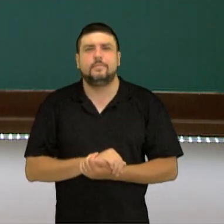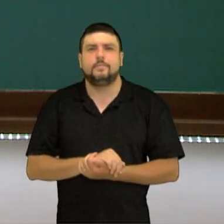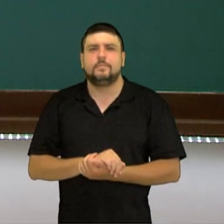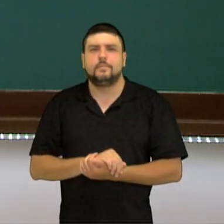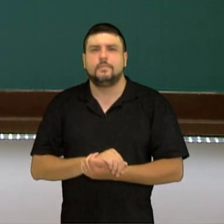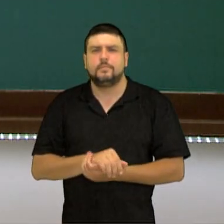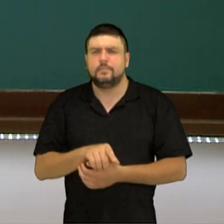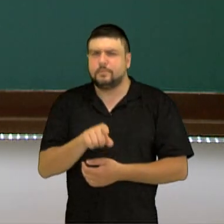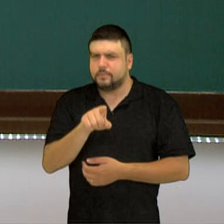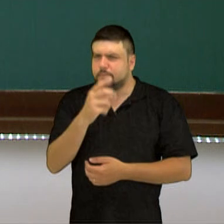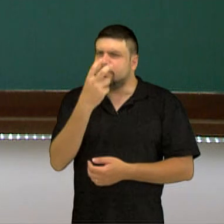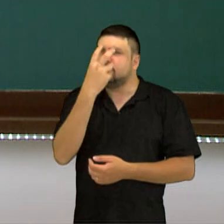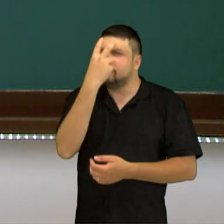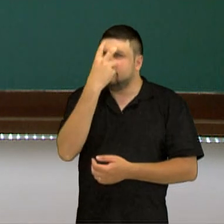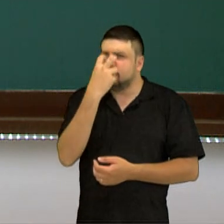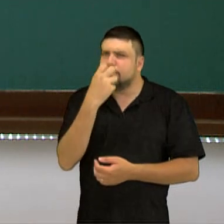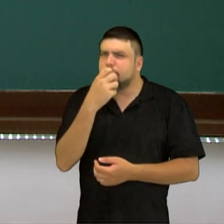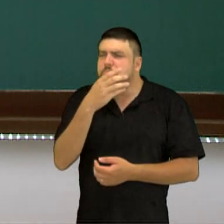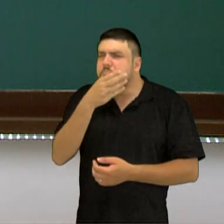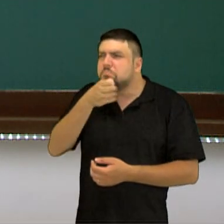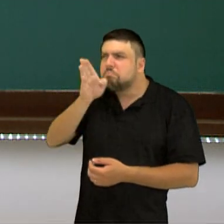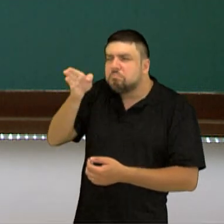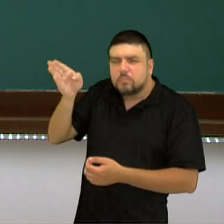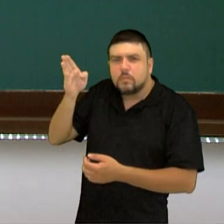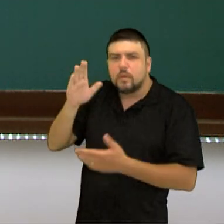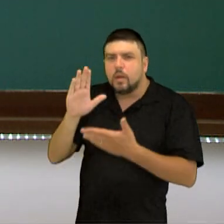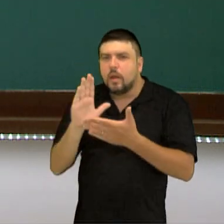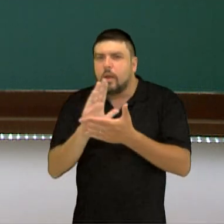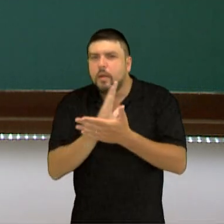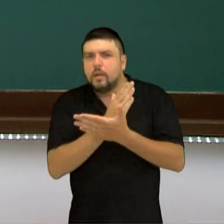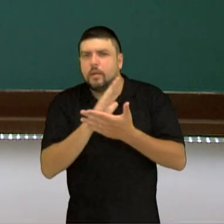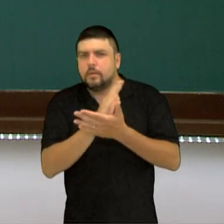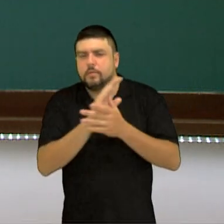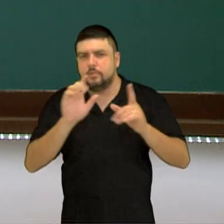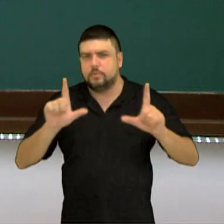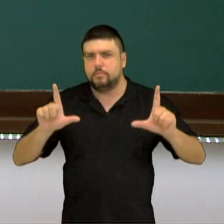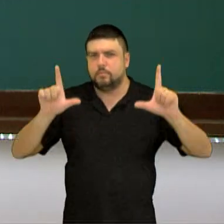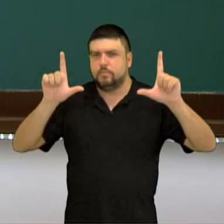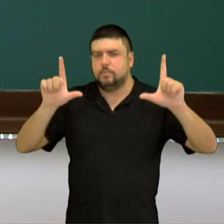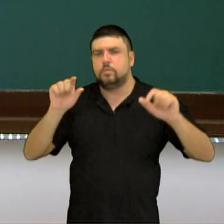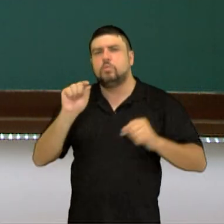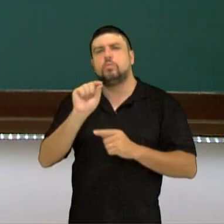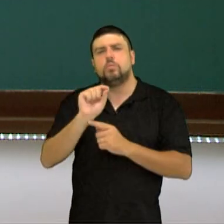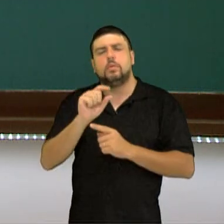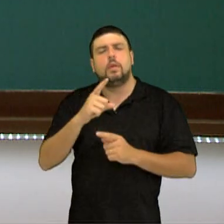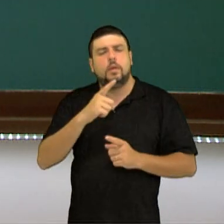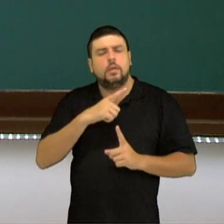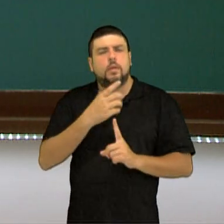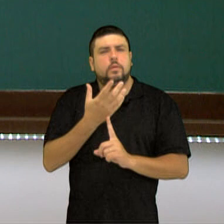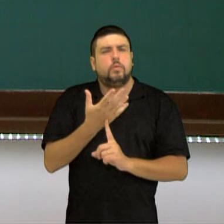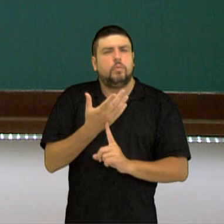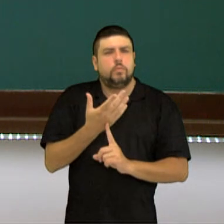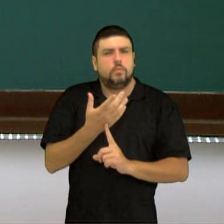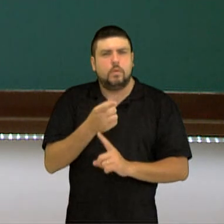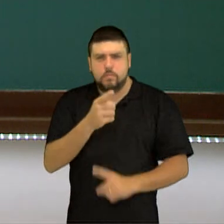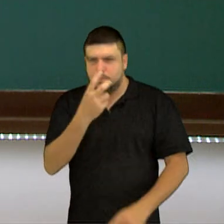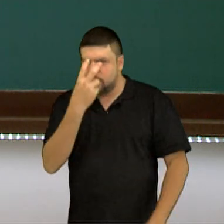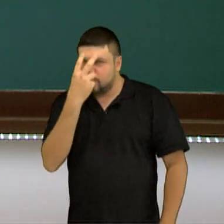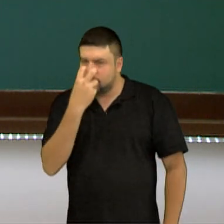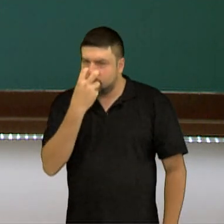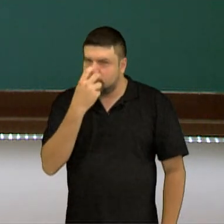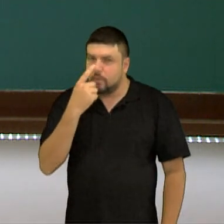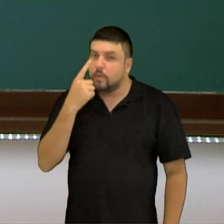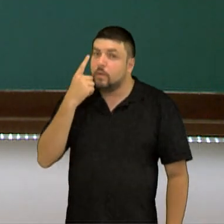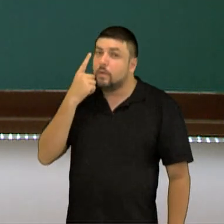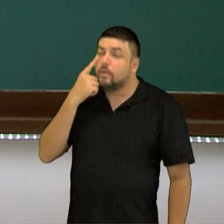deve ter visto por aí algumas pinturas em que aparecem velas. Será que você já viu? Vamos